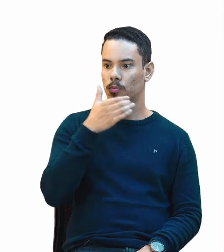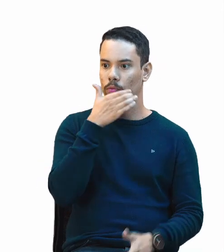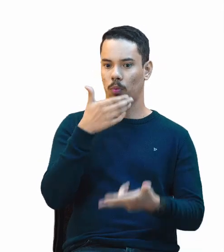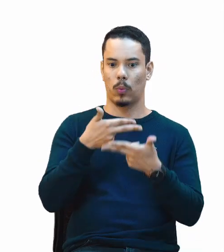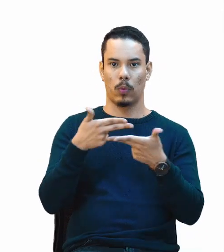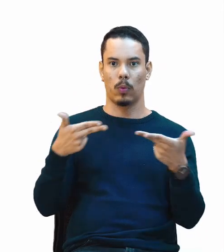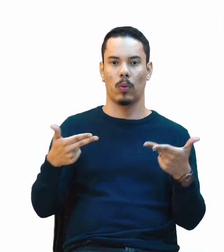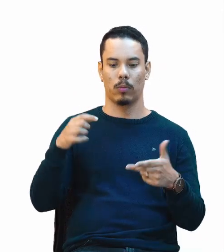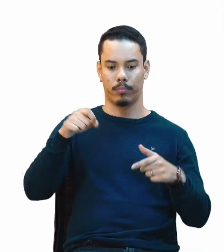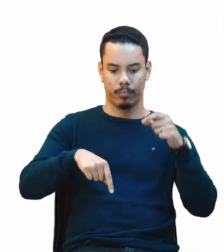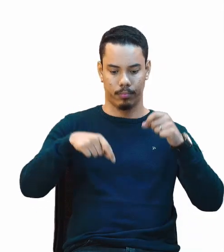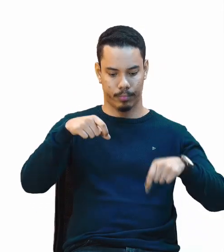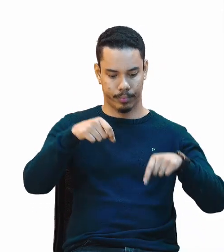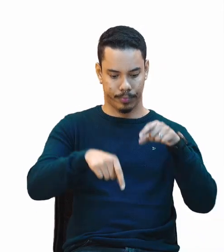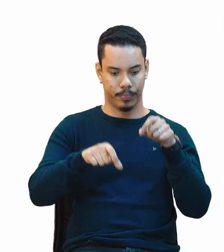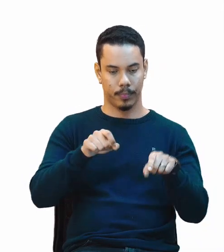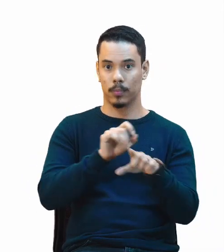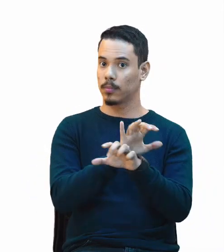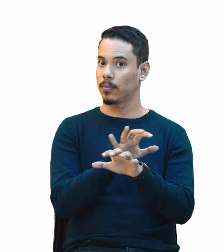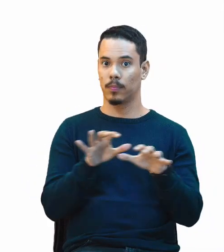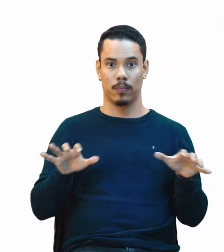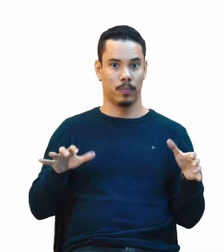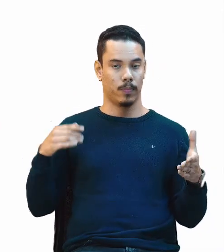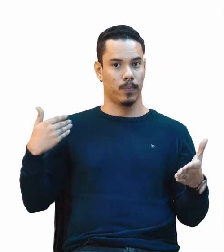novo e dá outra árvore, e assim vai o mundo.